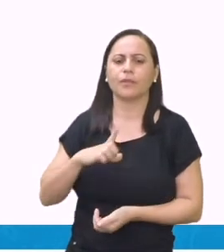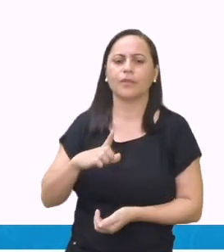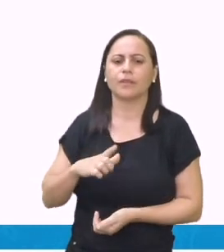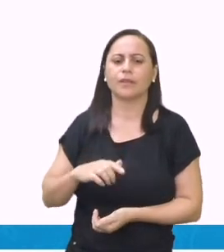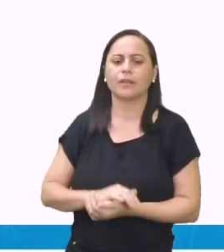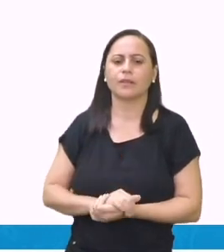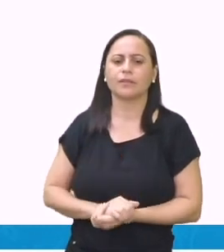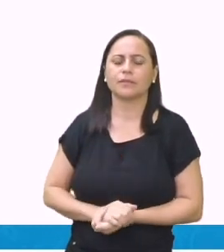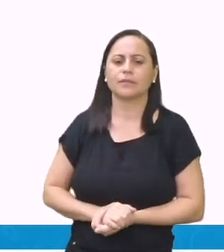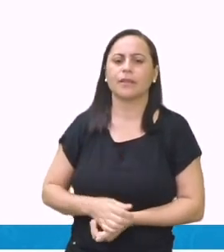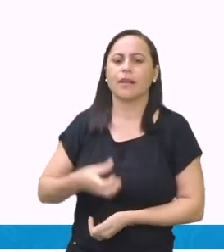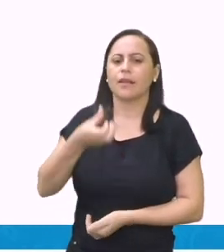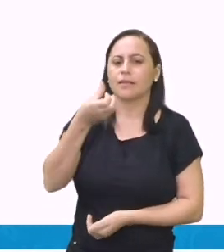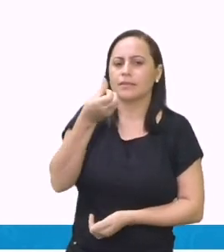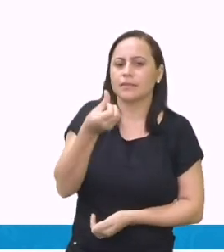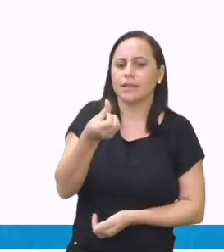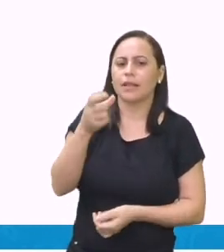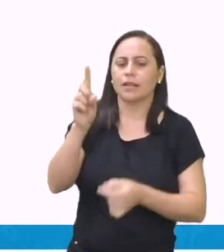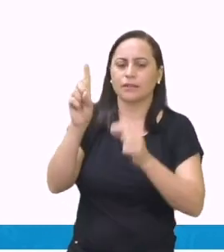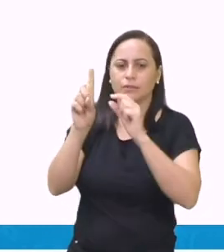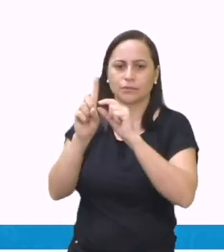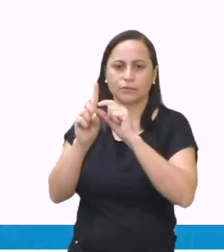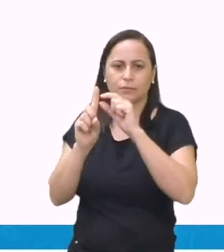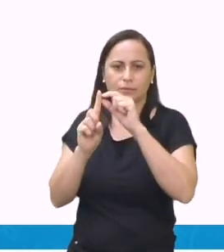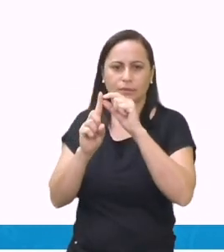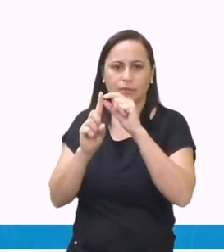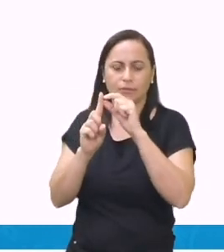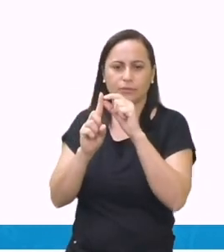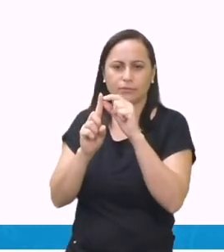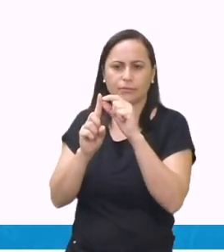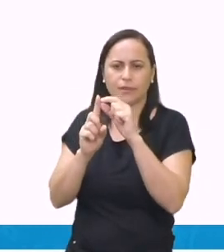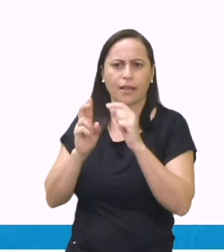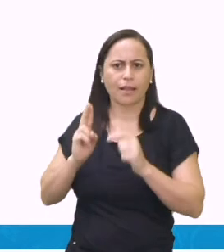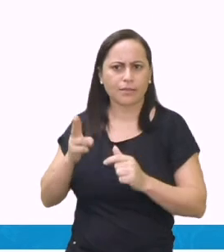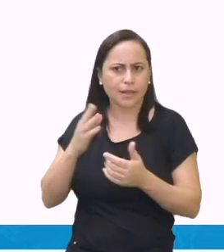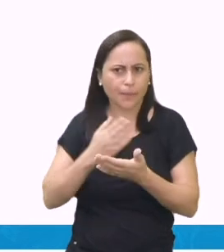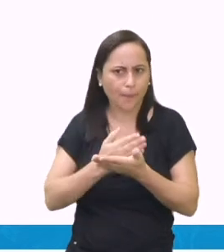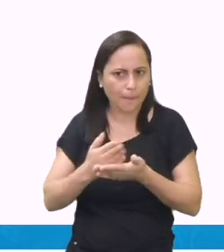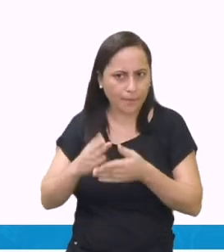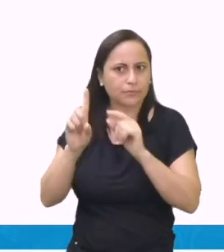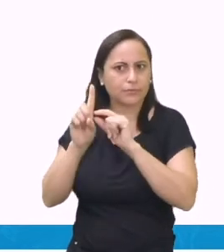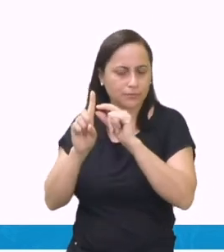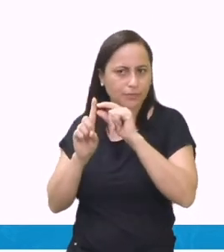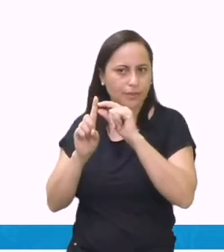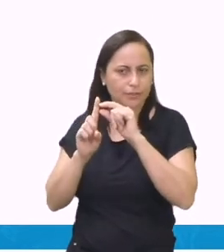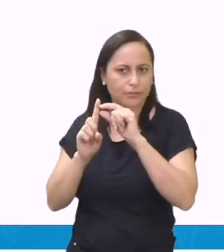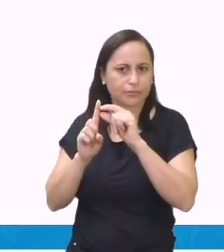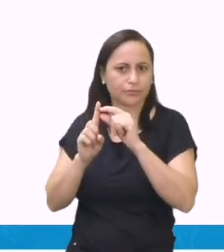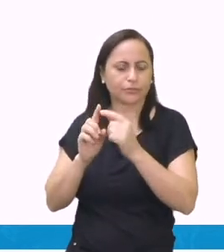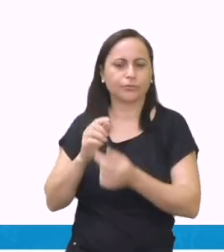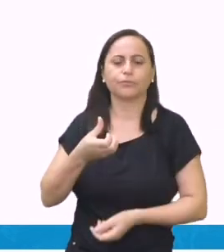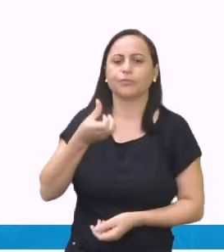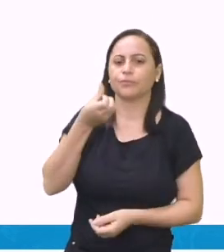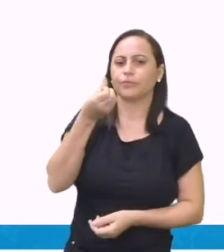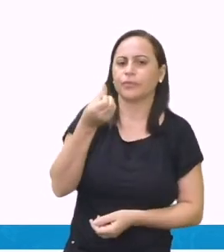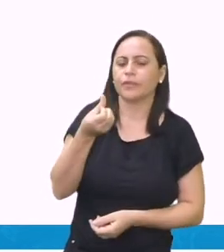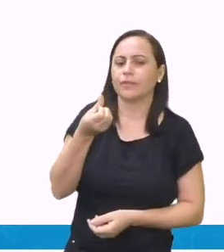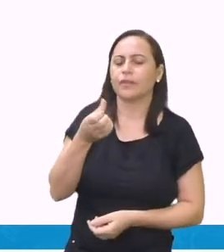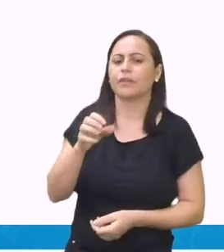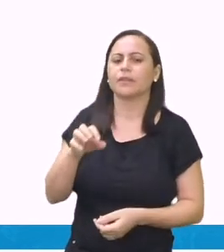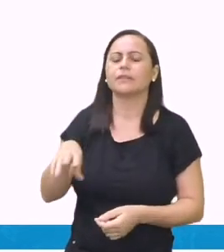temos 6 unidades. A gente sempre começa pela unidade, ó. 6. Quantas